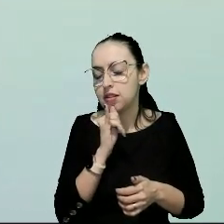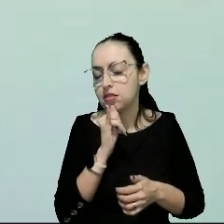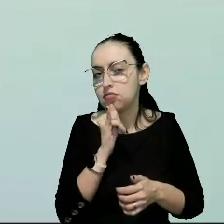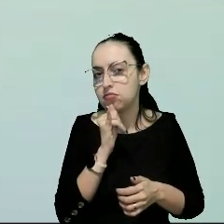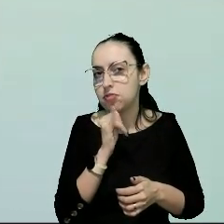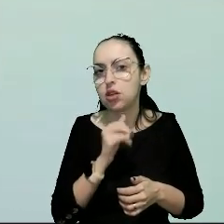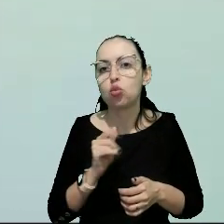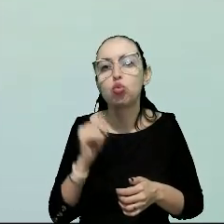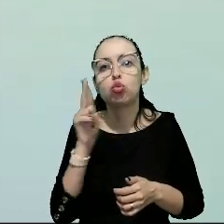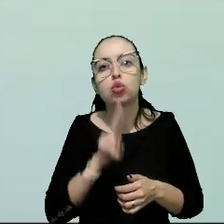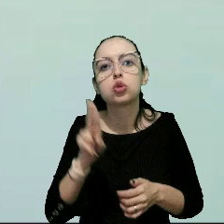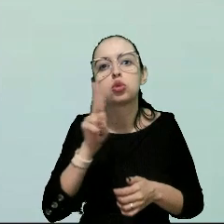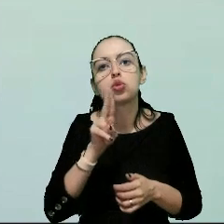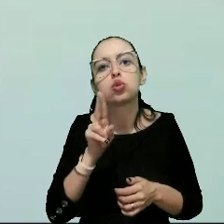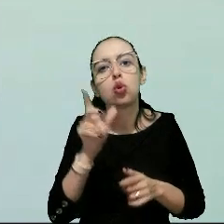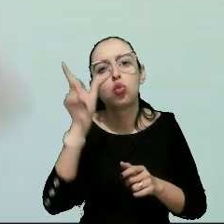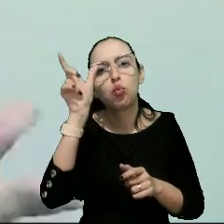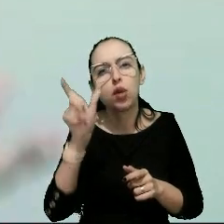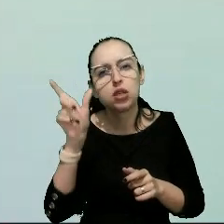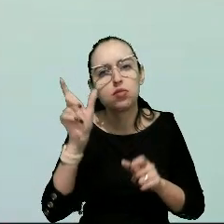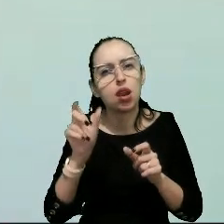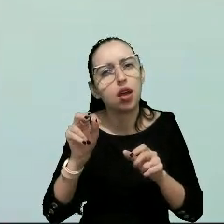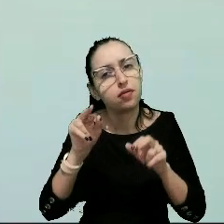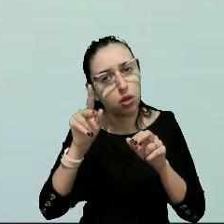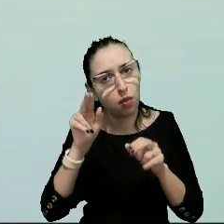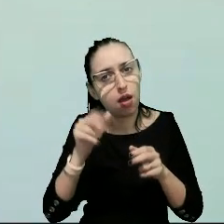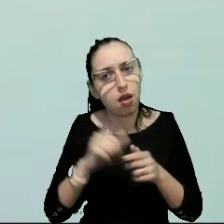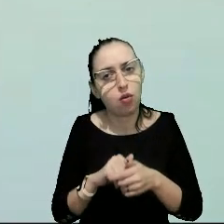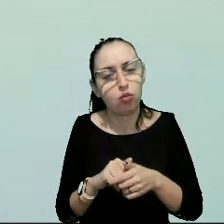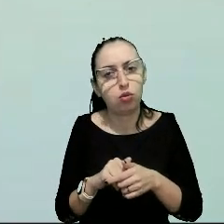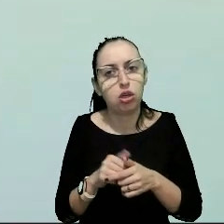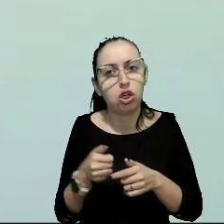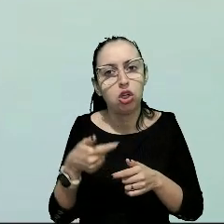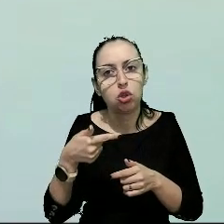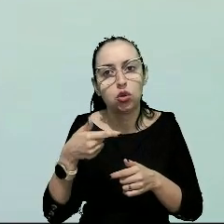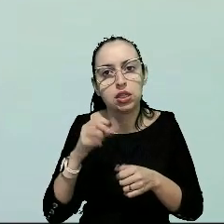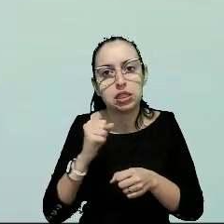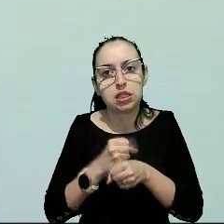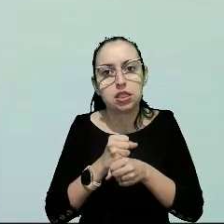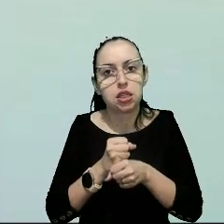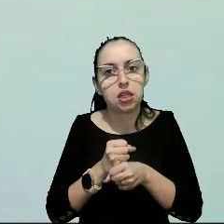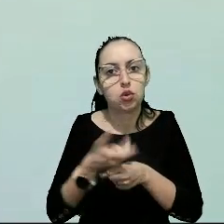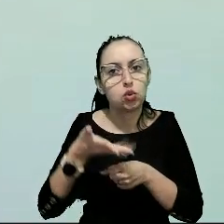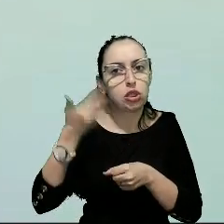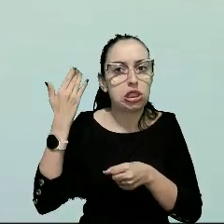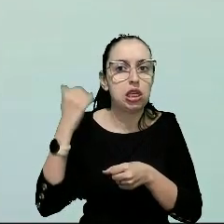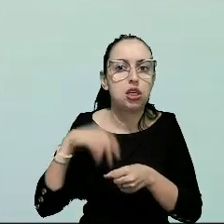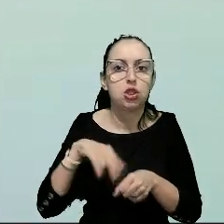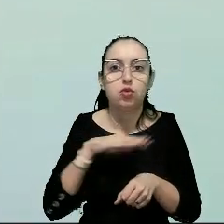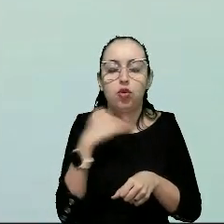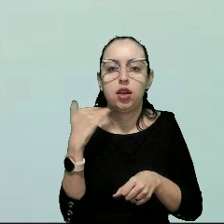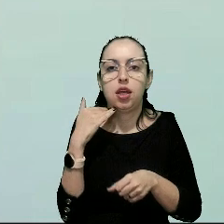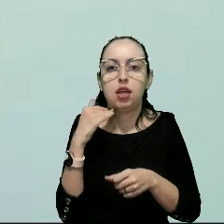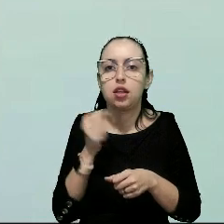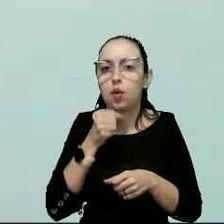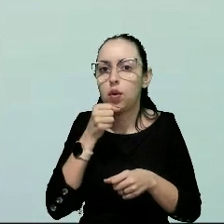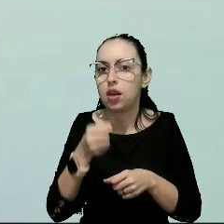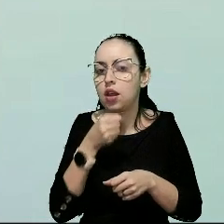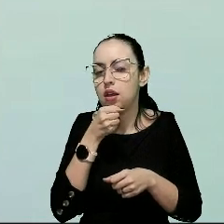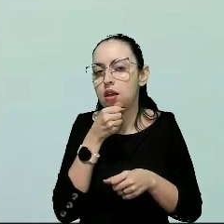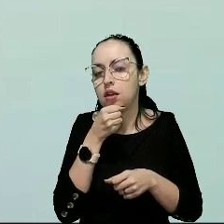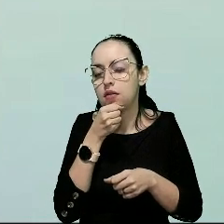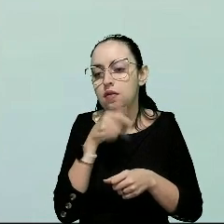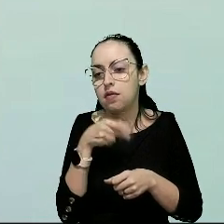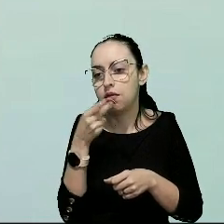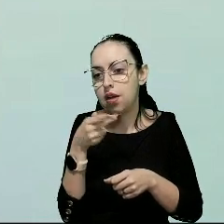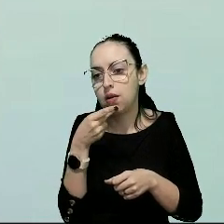porque ela usou a mesma expressão, quase igual. 2 anos antes de morrer, ela deu uma entrevista e